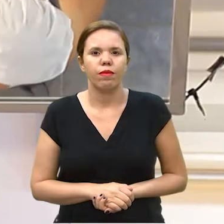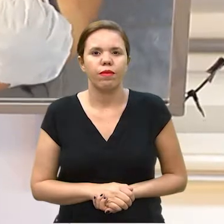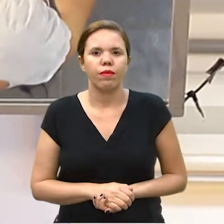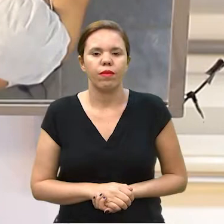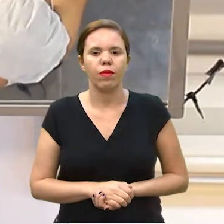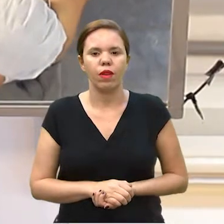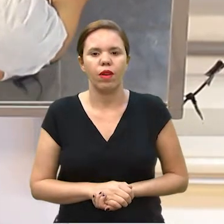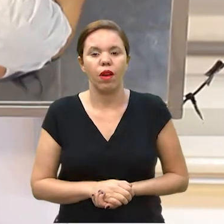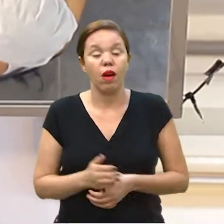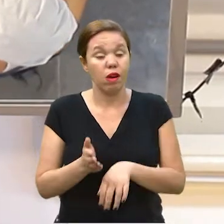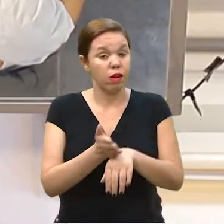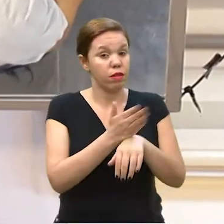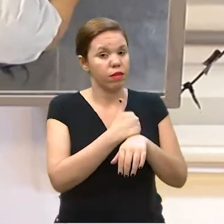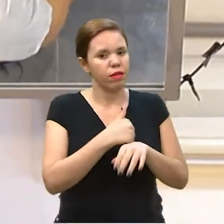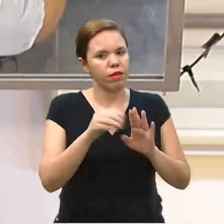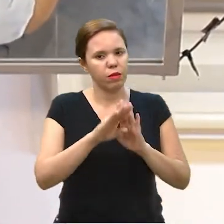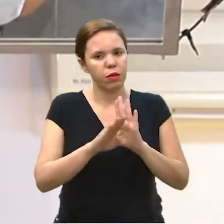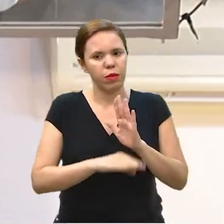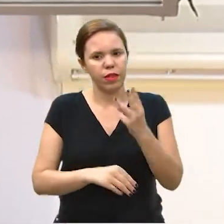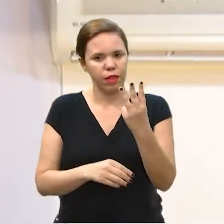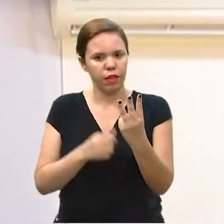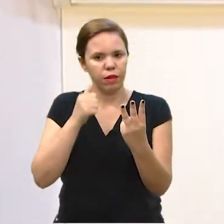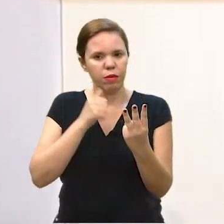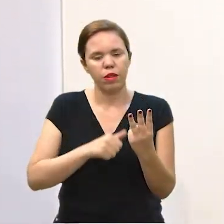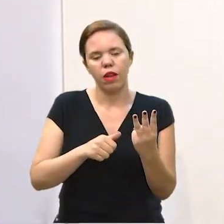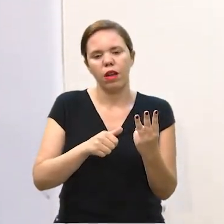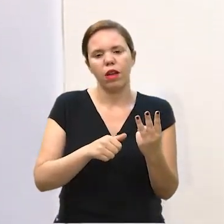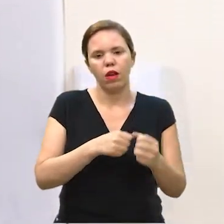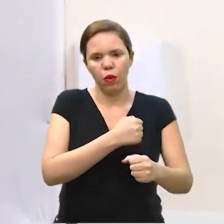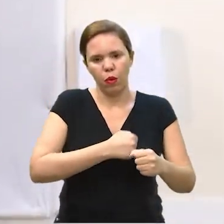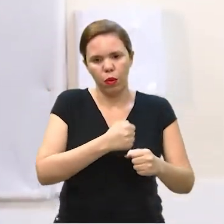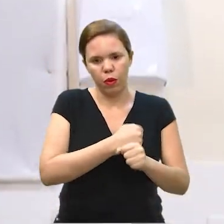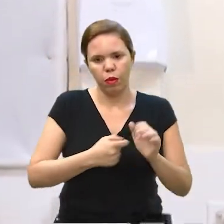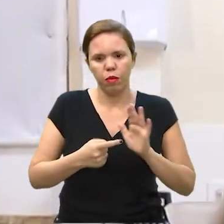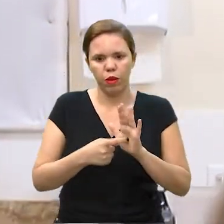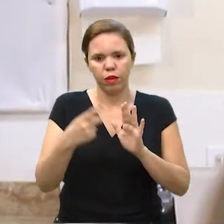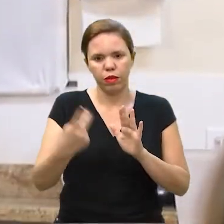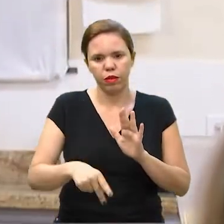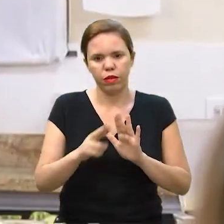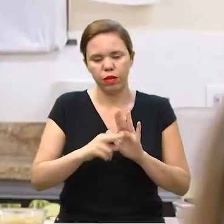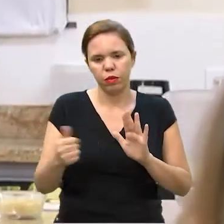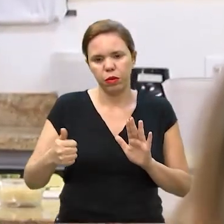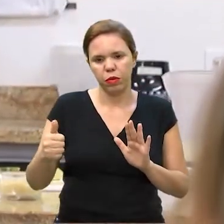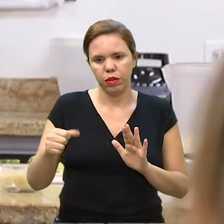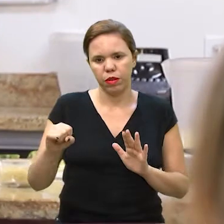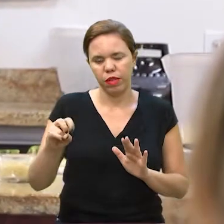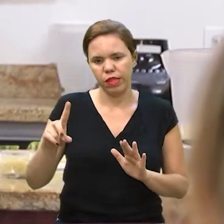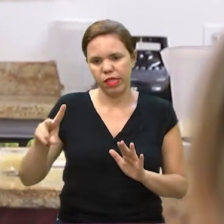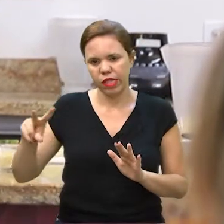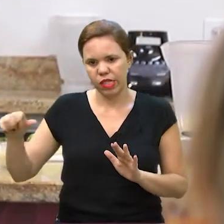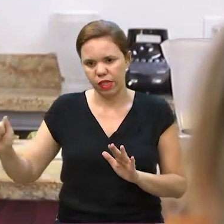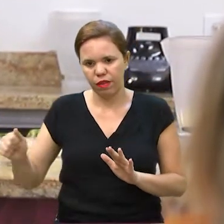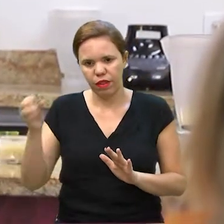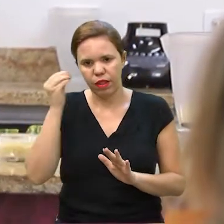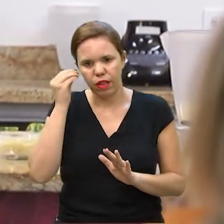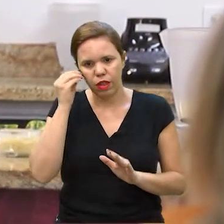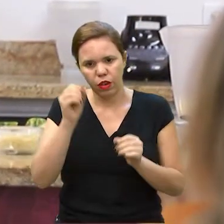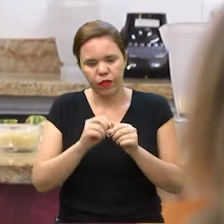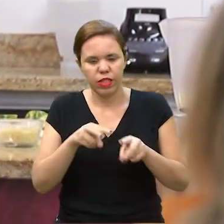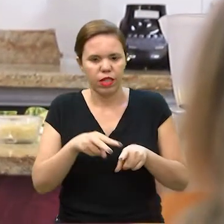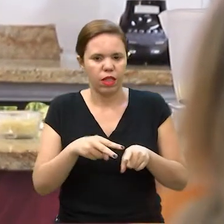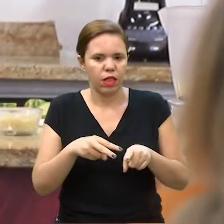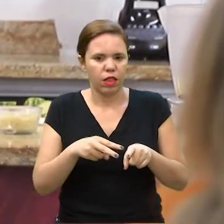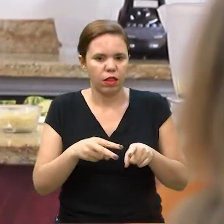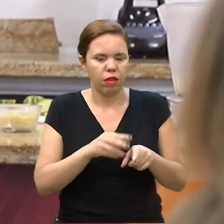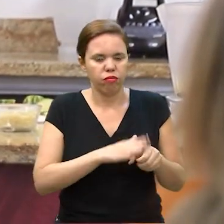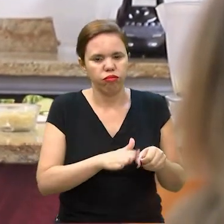No episódio anterior, 3 cozinheiras apresentaram suas receitas. A primeira foi a Silvia, que tentou fazer uma torta de